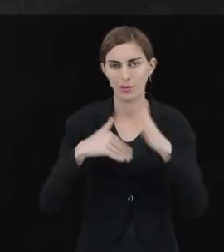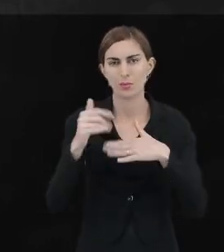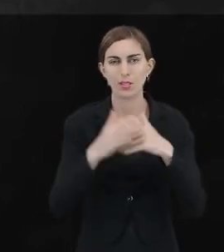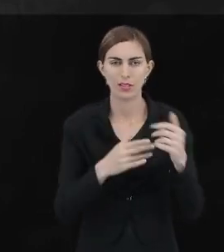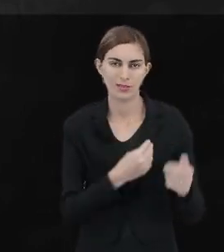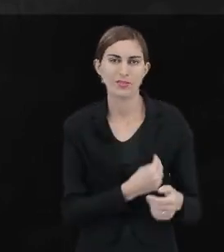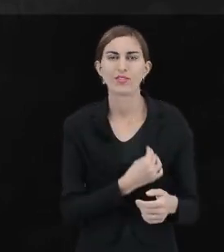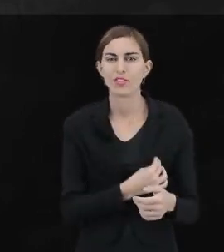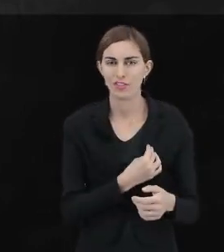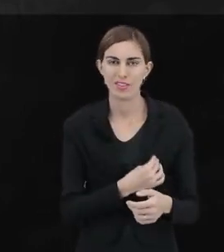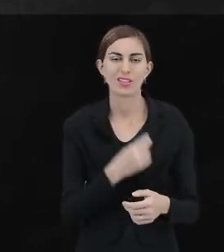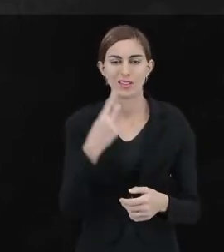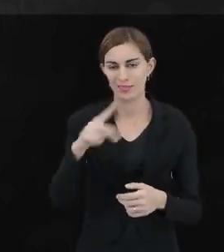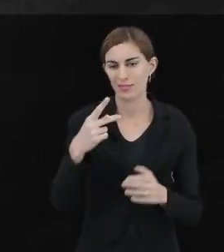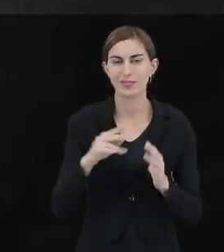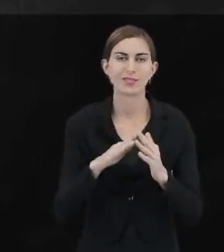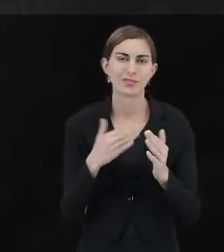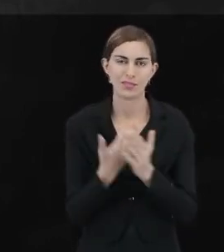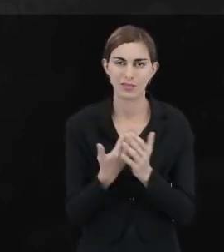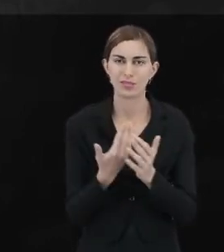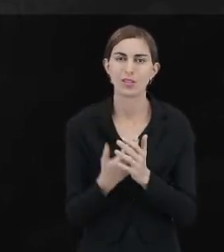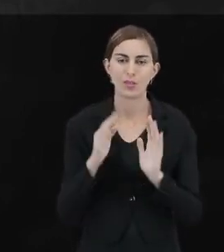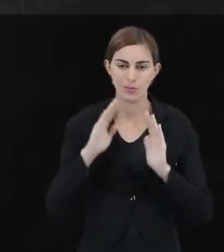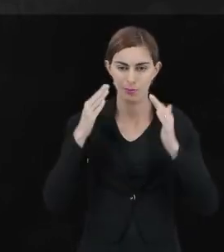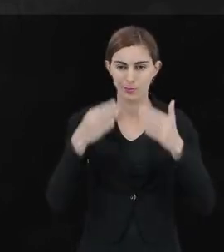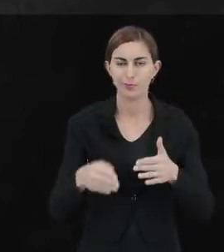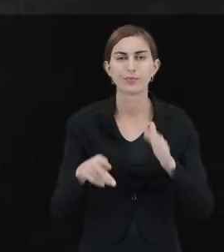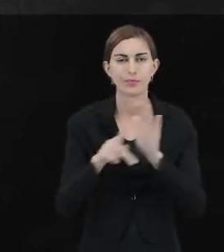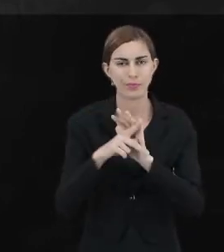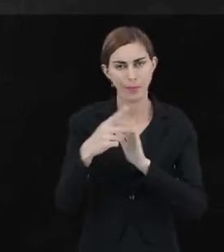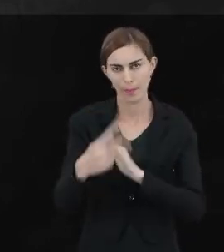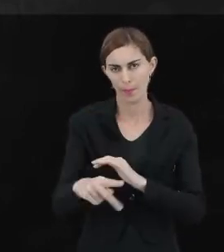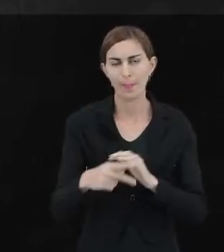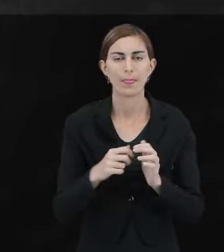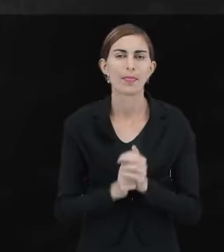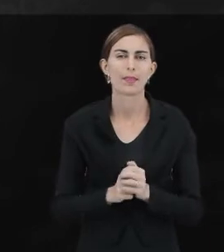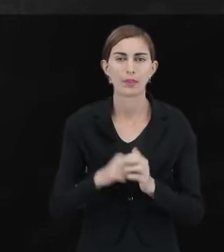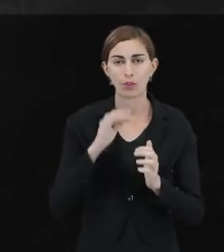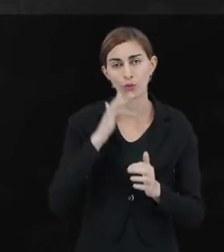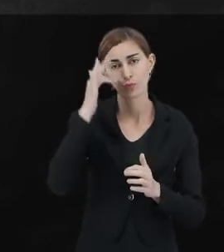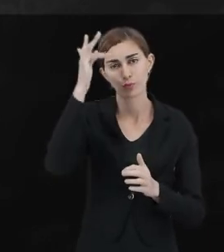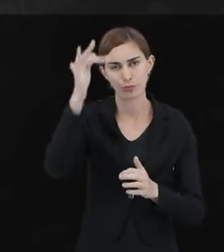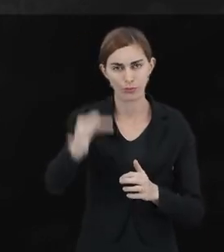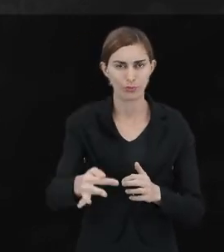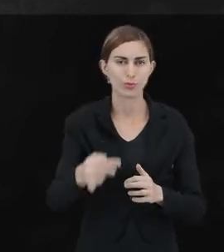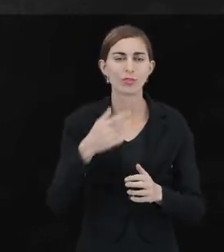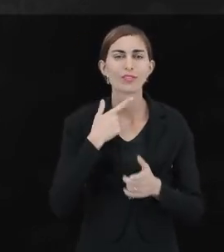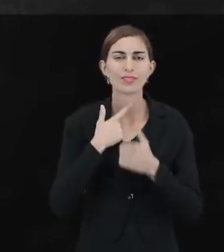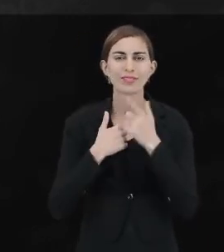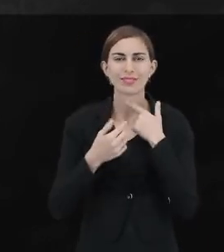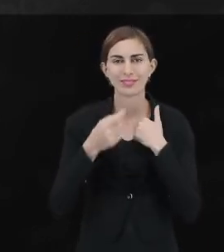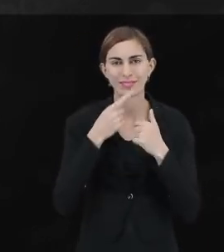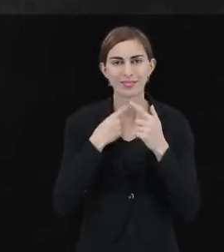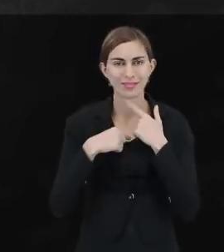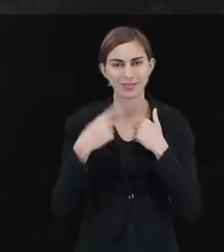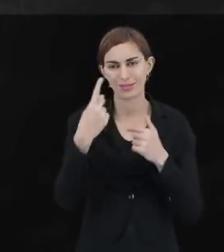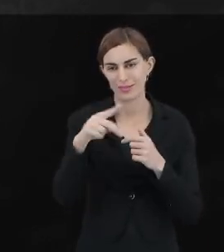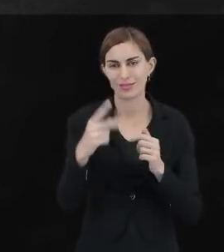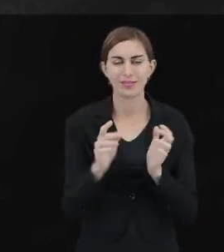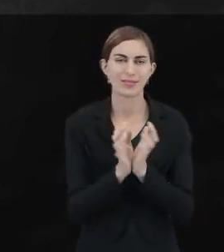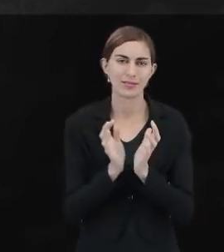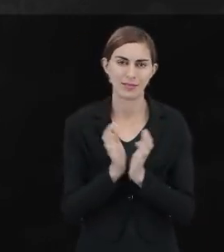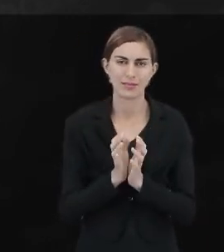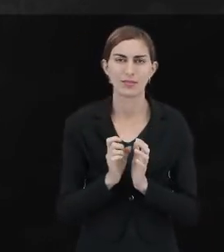serem vividas naquela escola específica, projetando-a para um futuro desejado por aquele